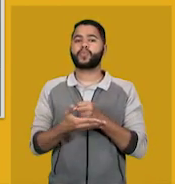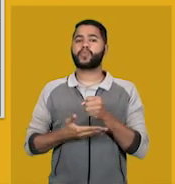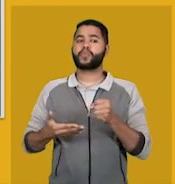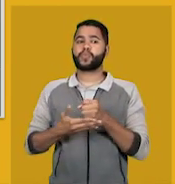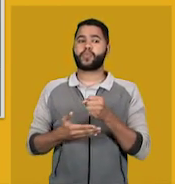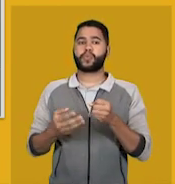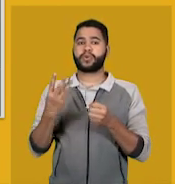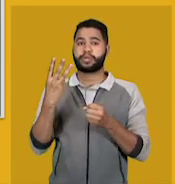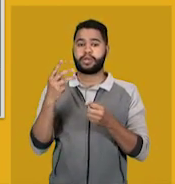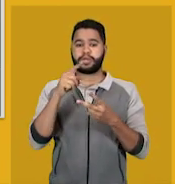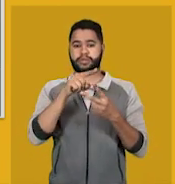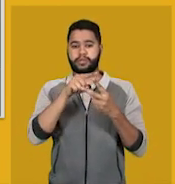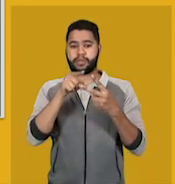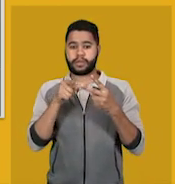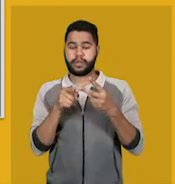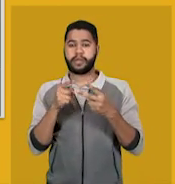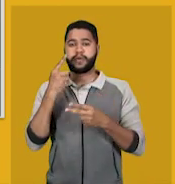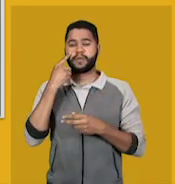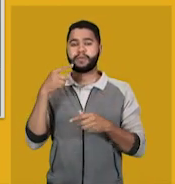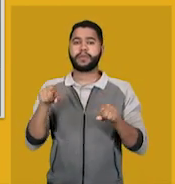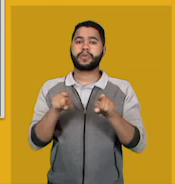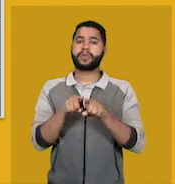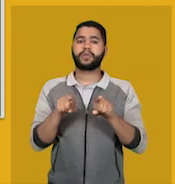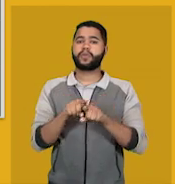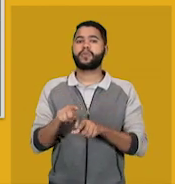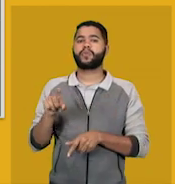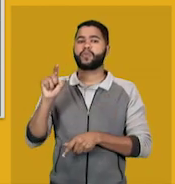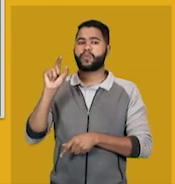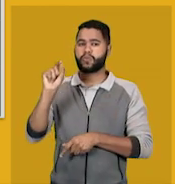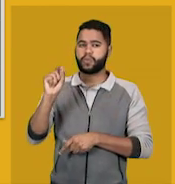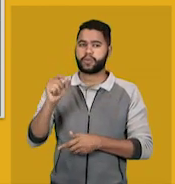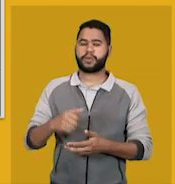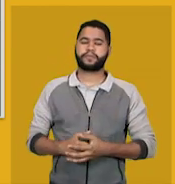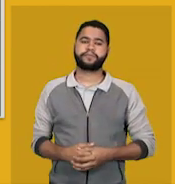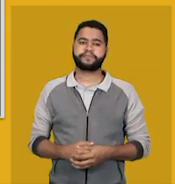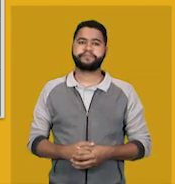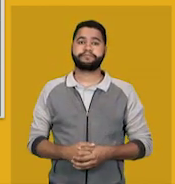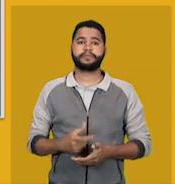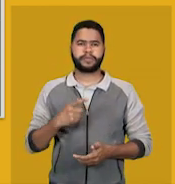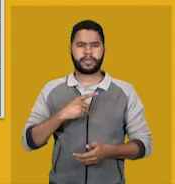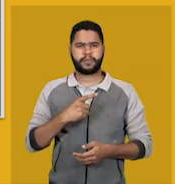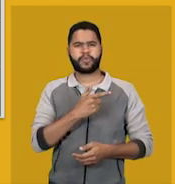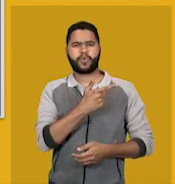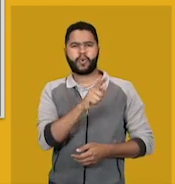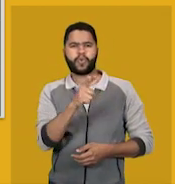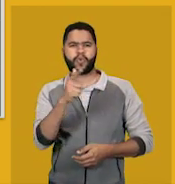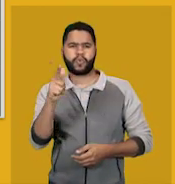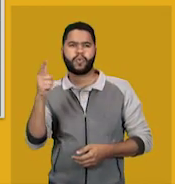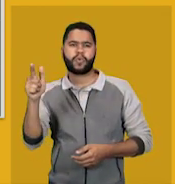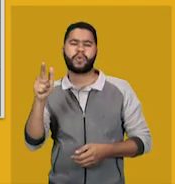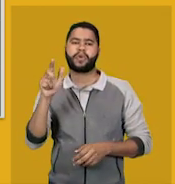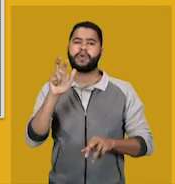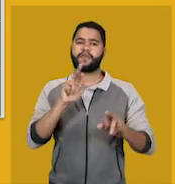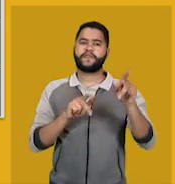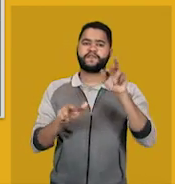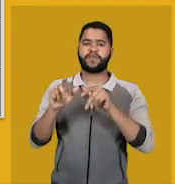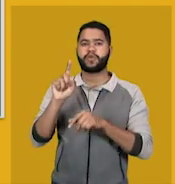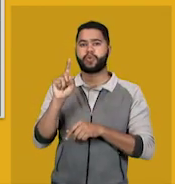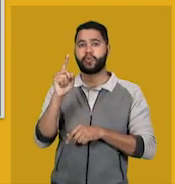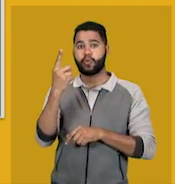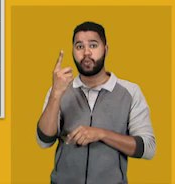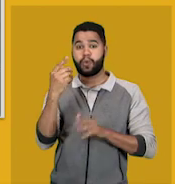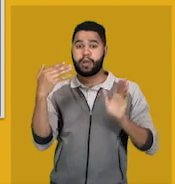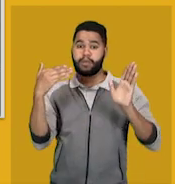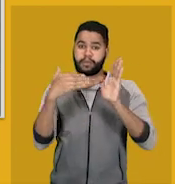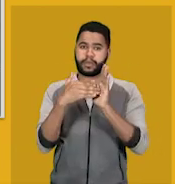três ângulos, mas nós iremos ver também que nós temos outros ângulos, que varia de 1 até o